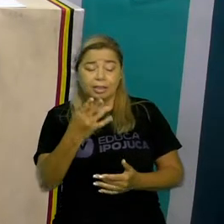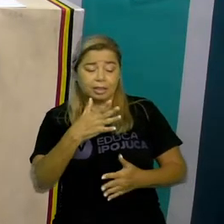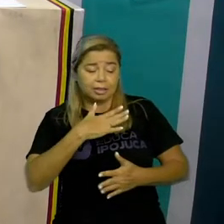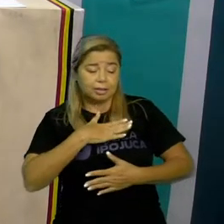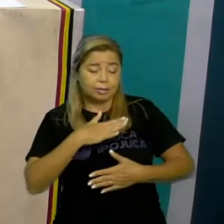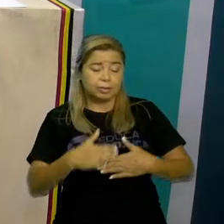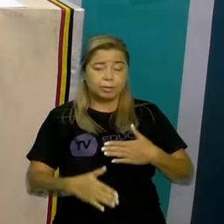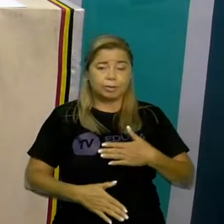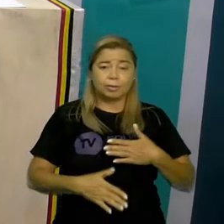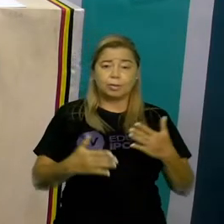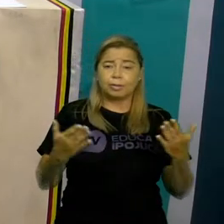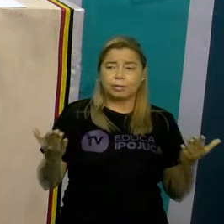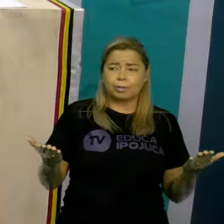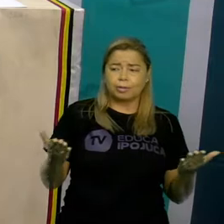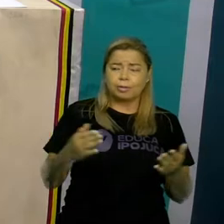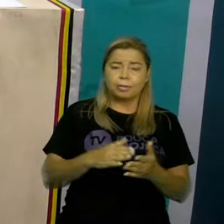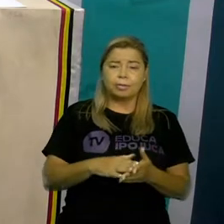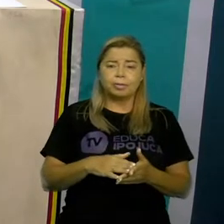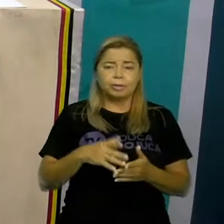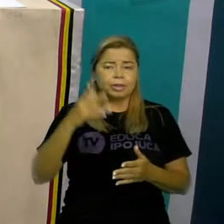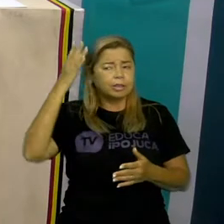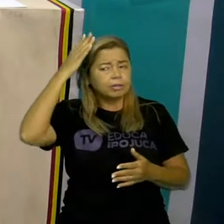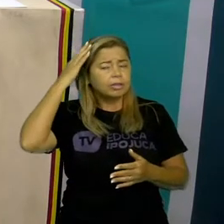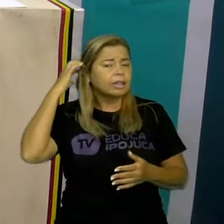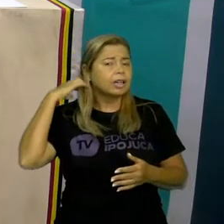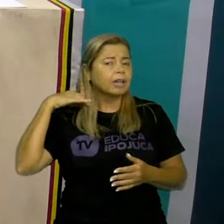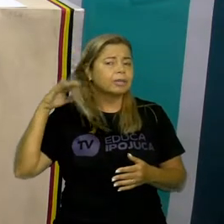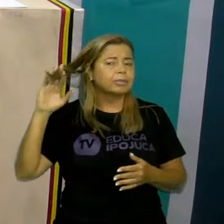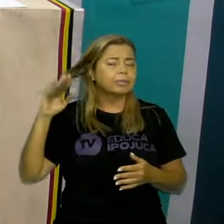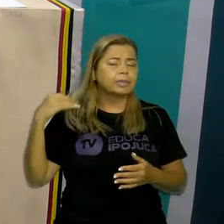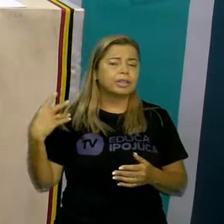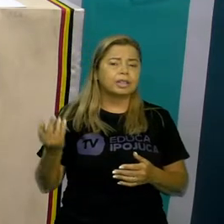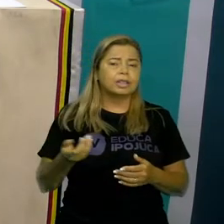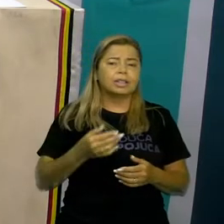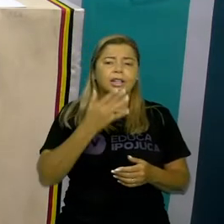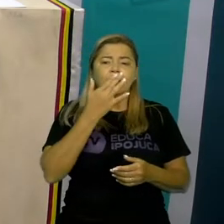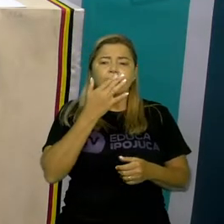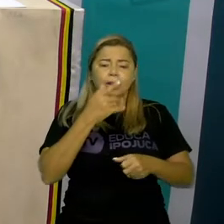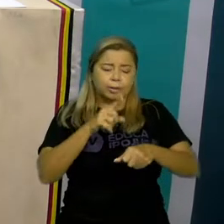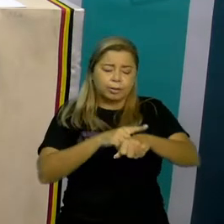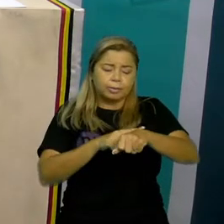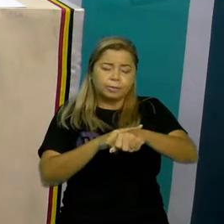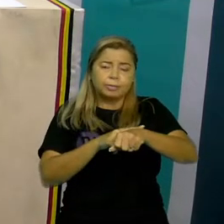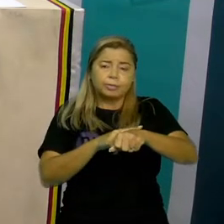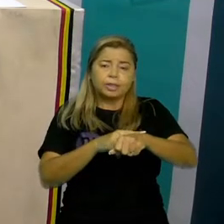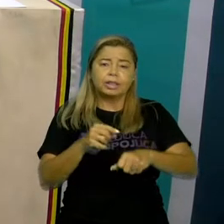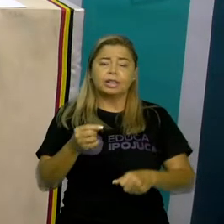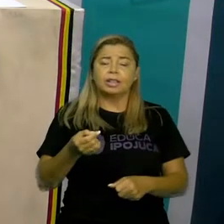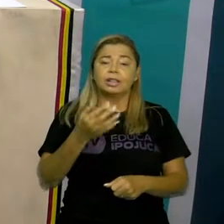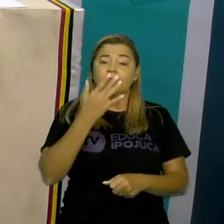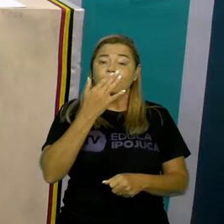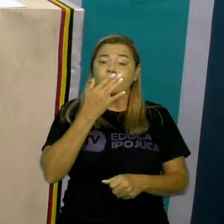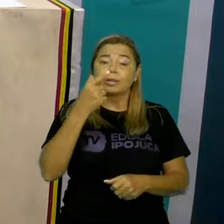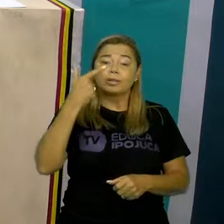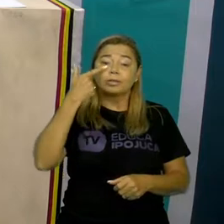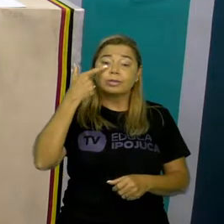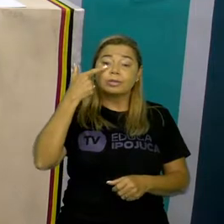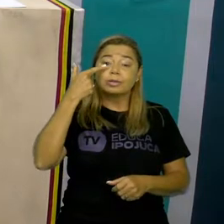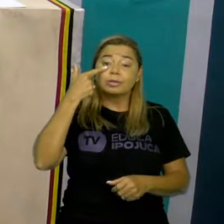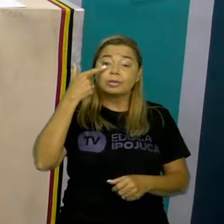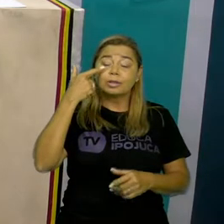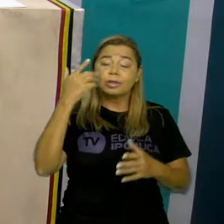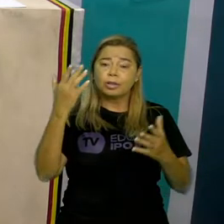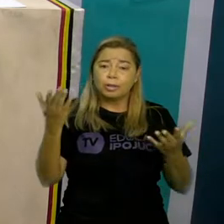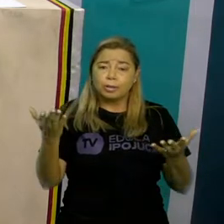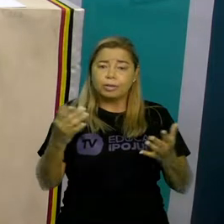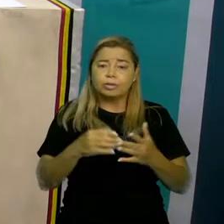que é da nossa família, o jeitinho do cabelo, a cor da pele, a cor dos olhos, né? Os traços, ó,